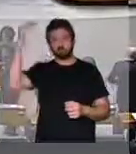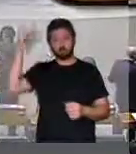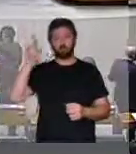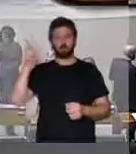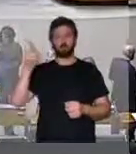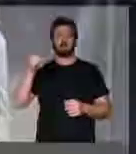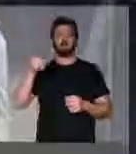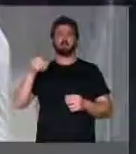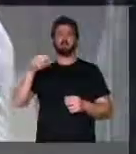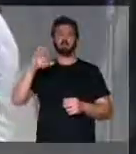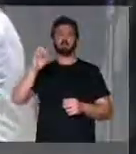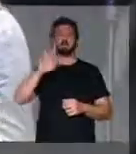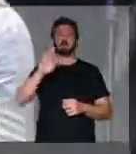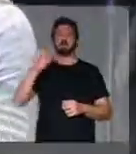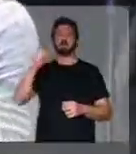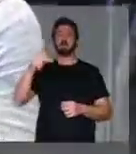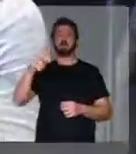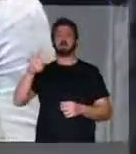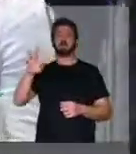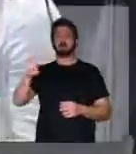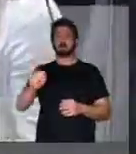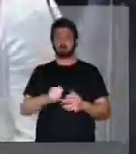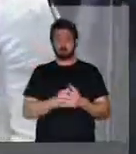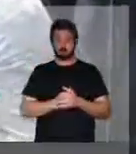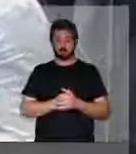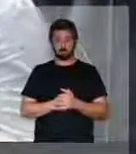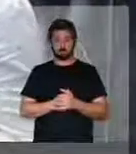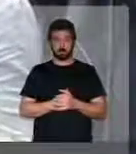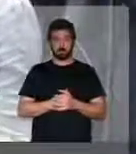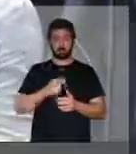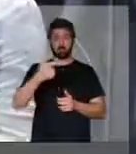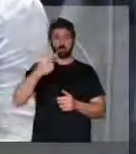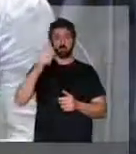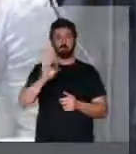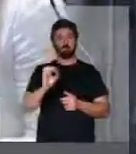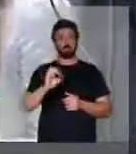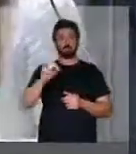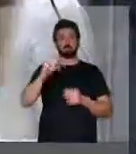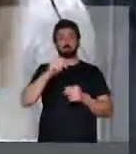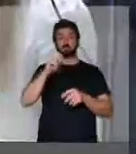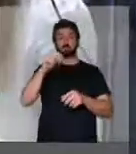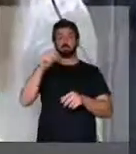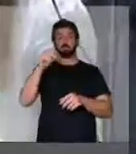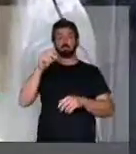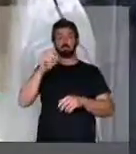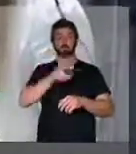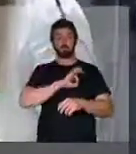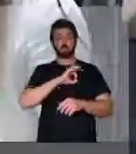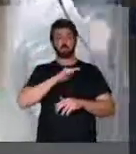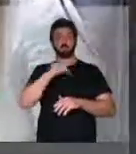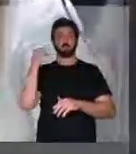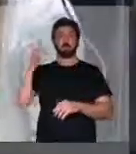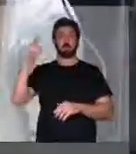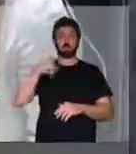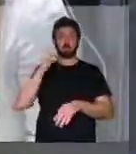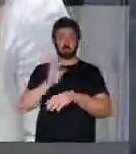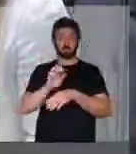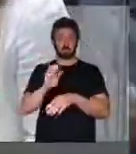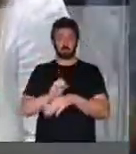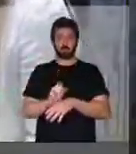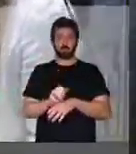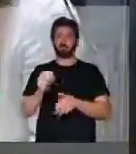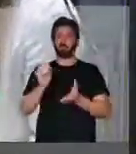conhecido na corporação como Carrapeta. É o 20º policial assassinado este ano no meu estado. É sinal